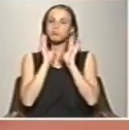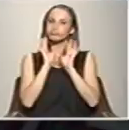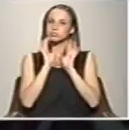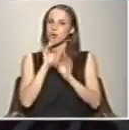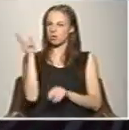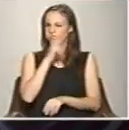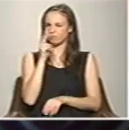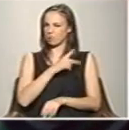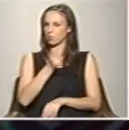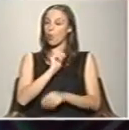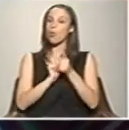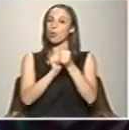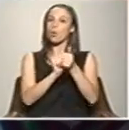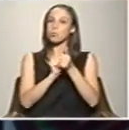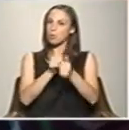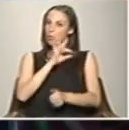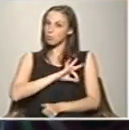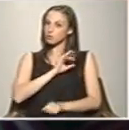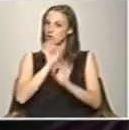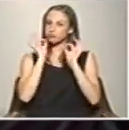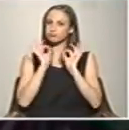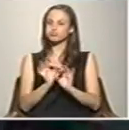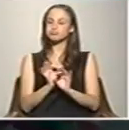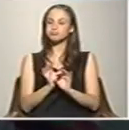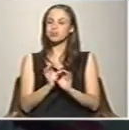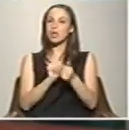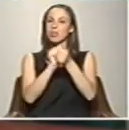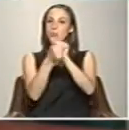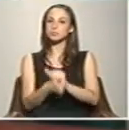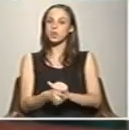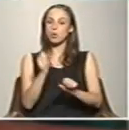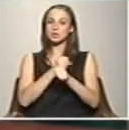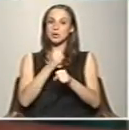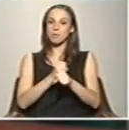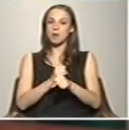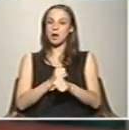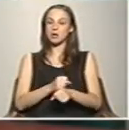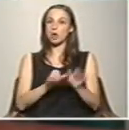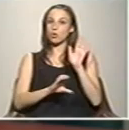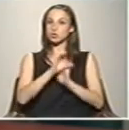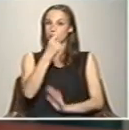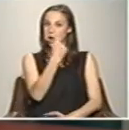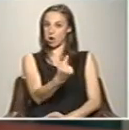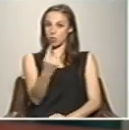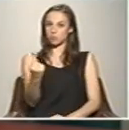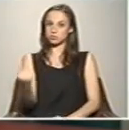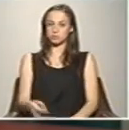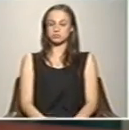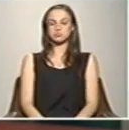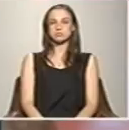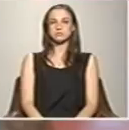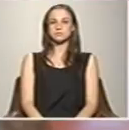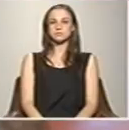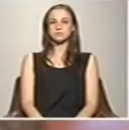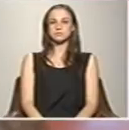ter o acompanhamento profissional necessário para adaptar o exercício às condições físicas de cada um. E aí damos a diferença entre